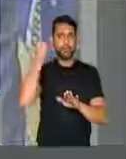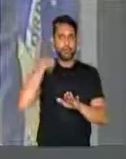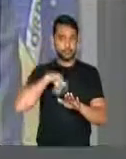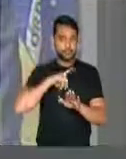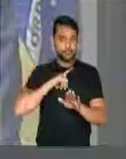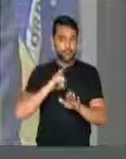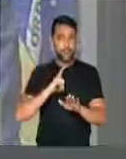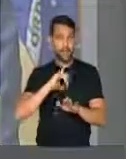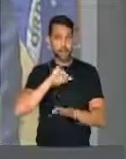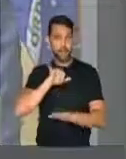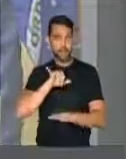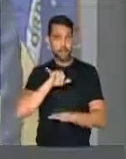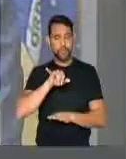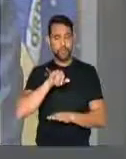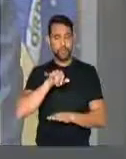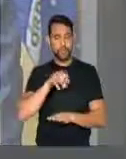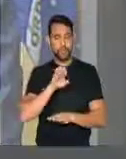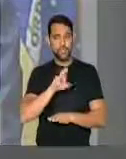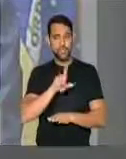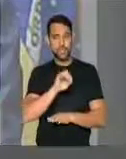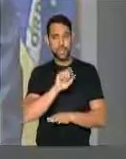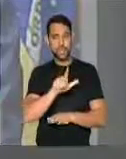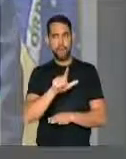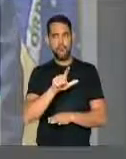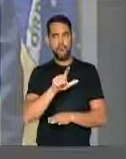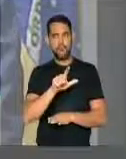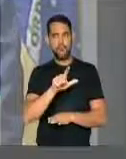Aliás, o Gedel